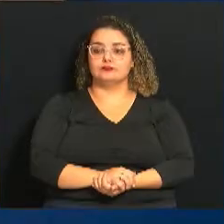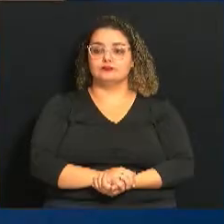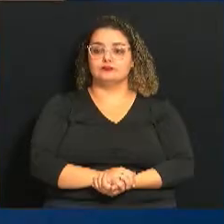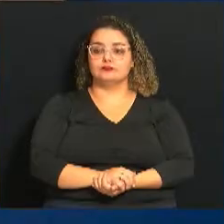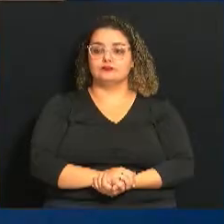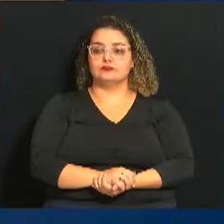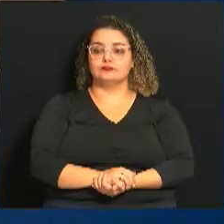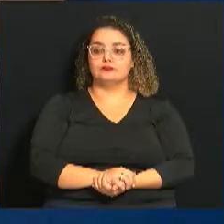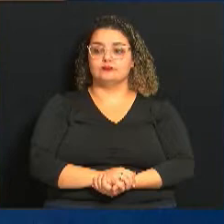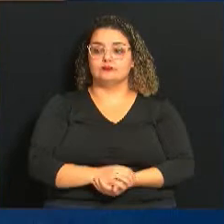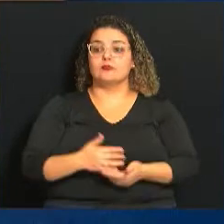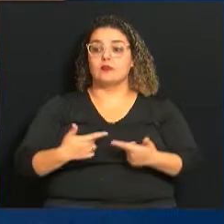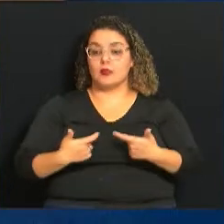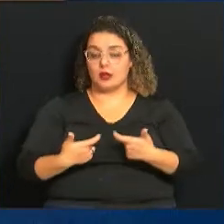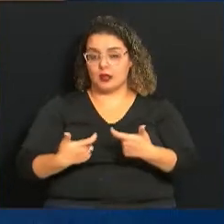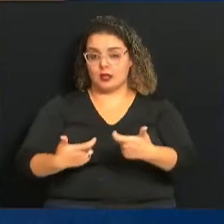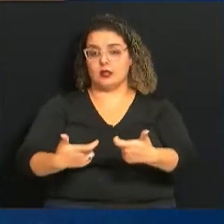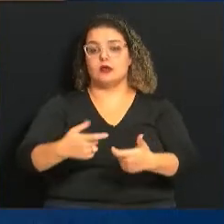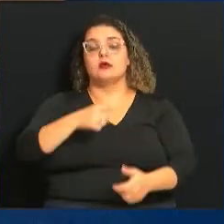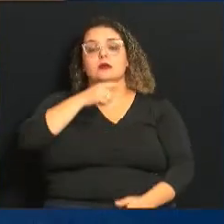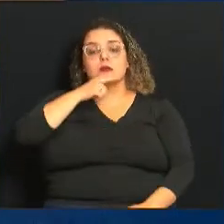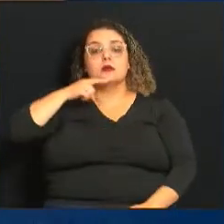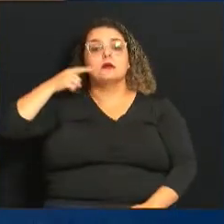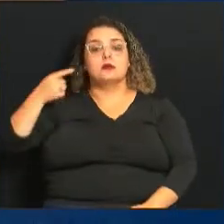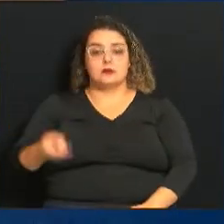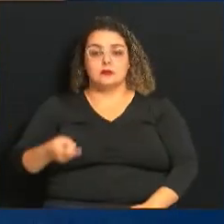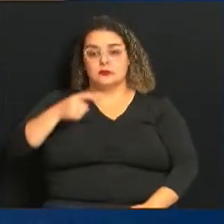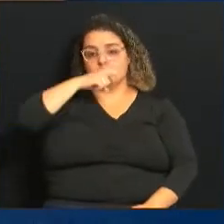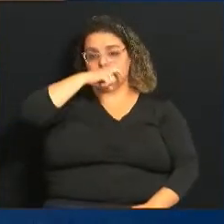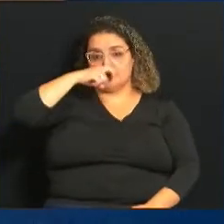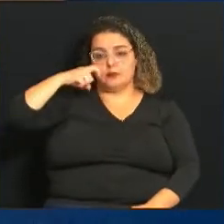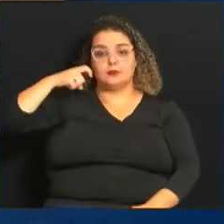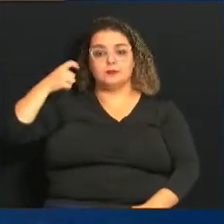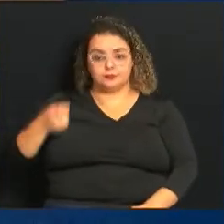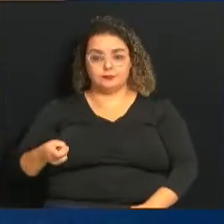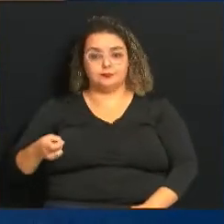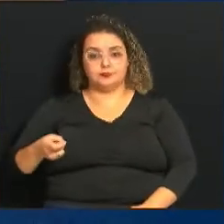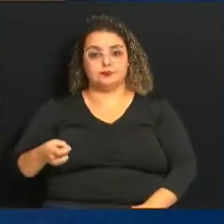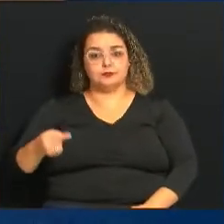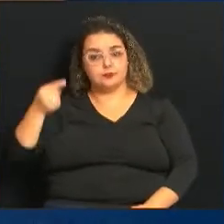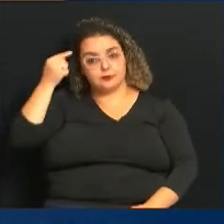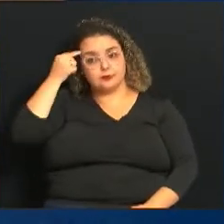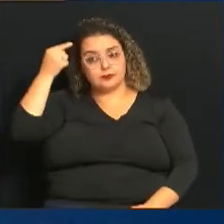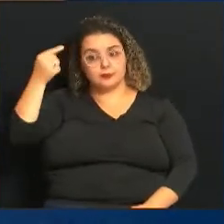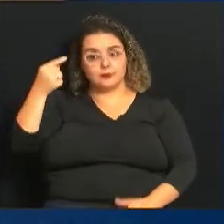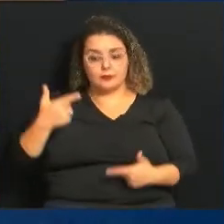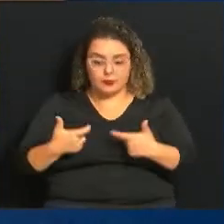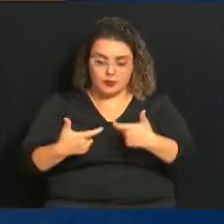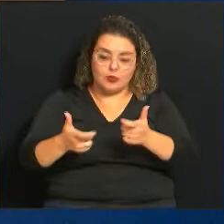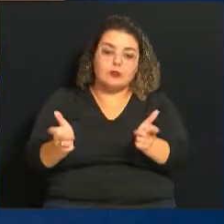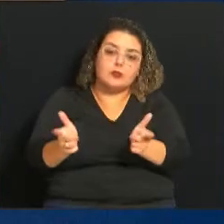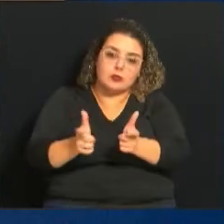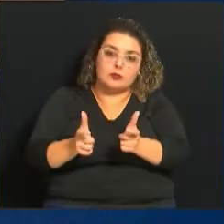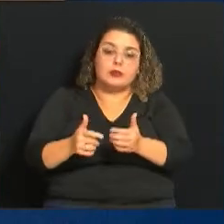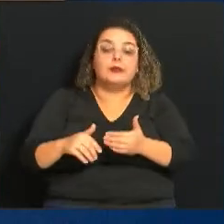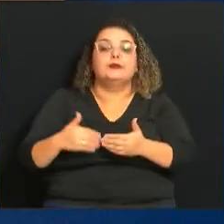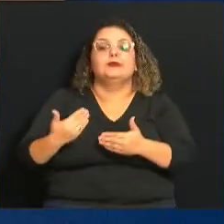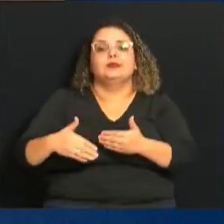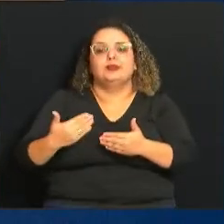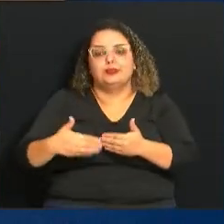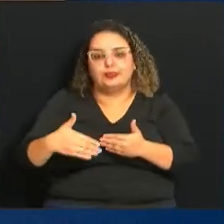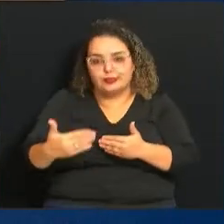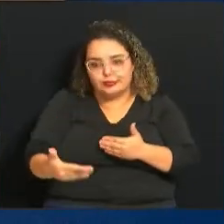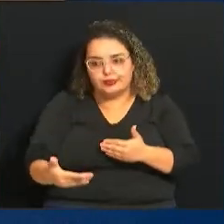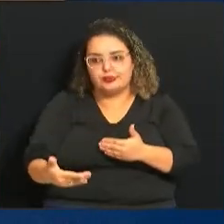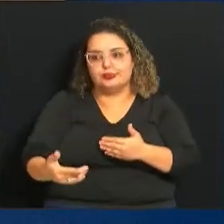A guerra da Rússia e Ucrânia, que imaginávamos que poderia ter sido de duração curta, mas que está se prolongando por várias semanas